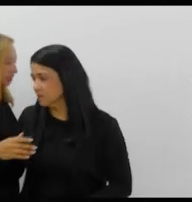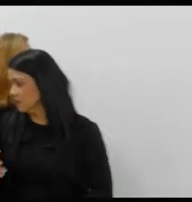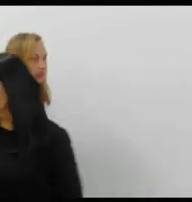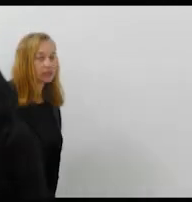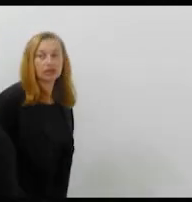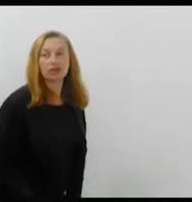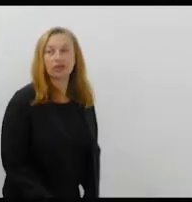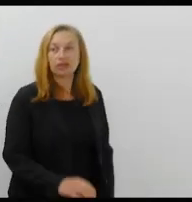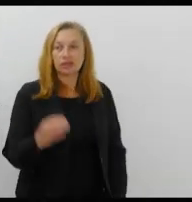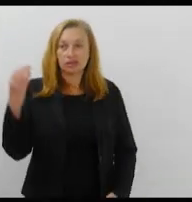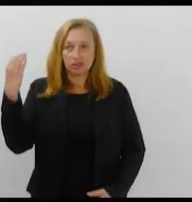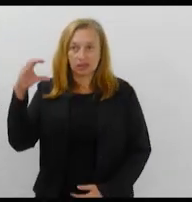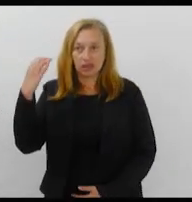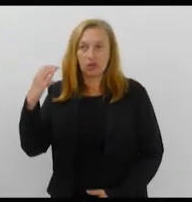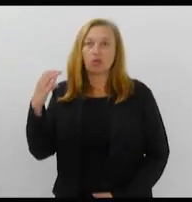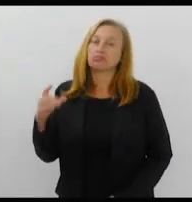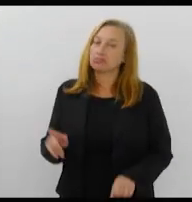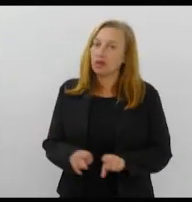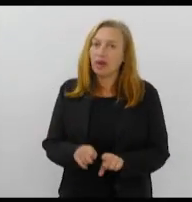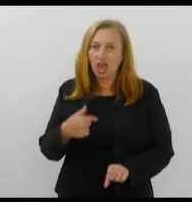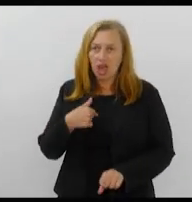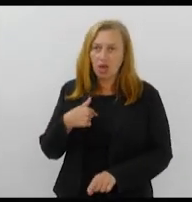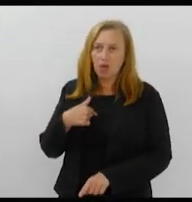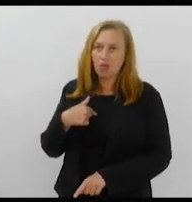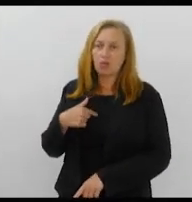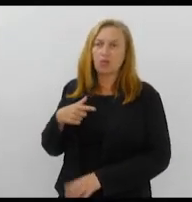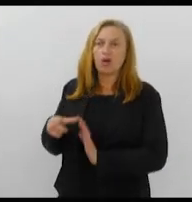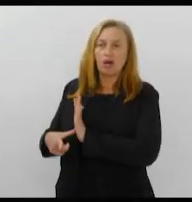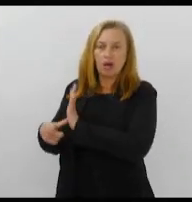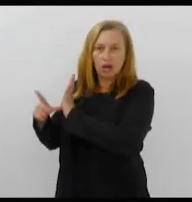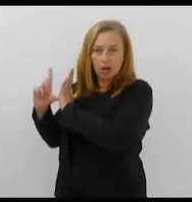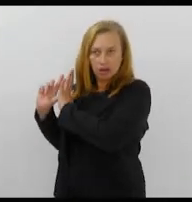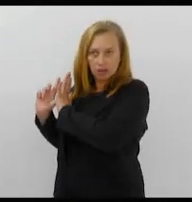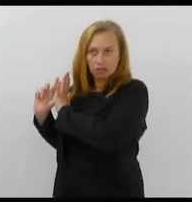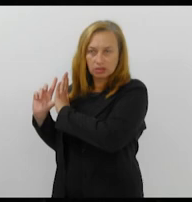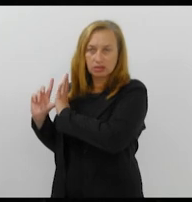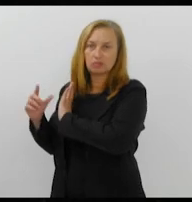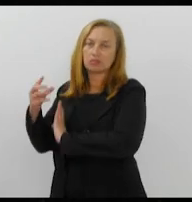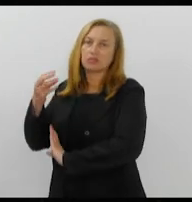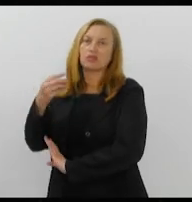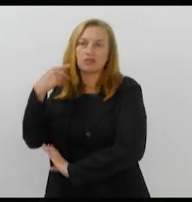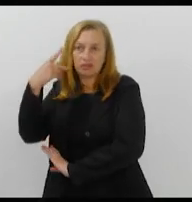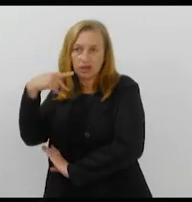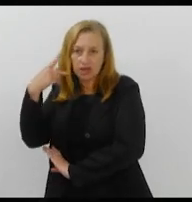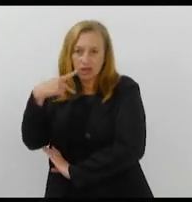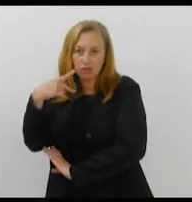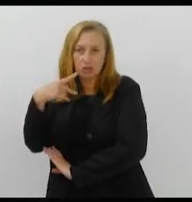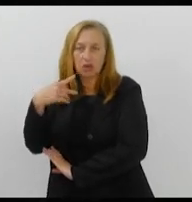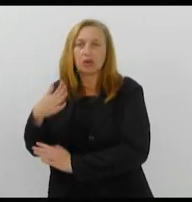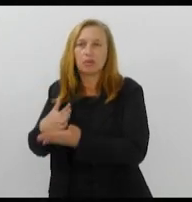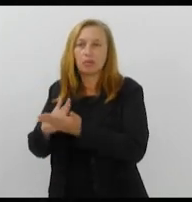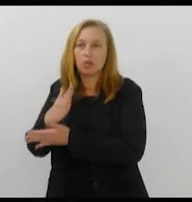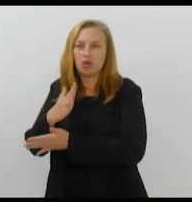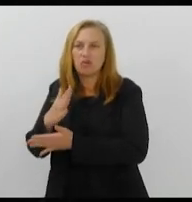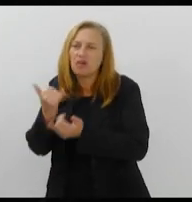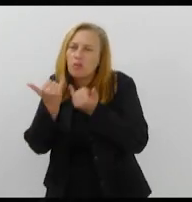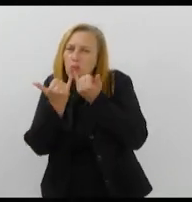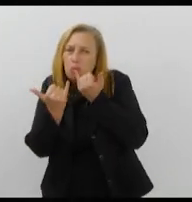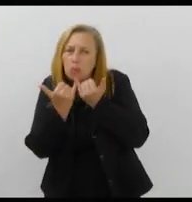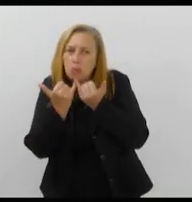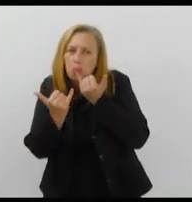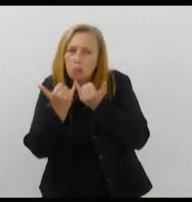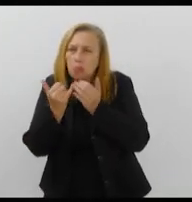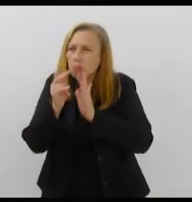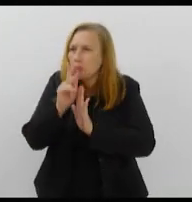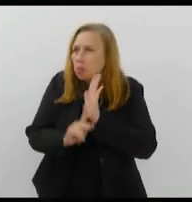como vereadora, tive a oportunidade de aprovar um projeto muito similar, para que a gente possa construir de